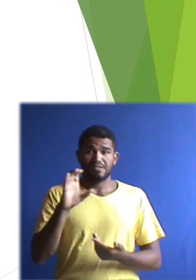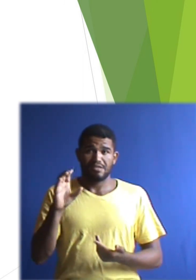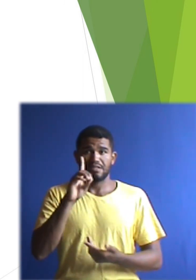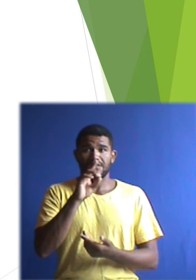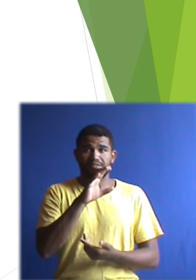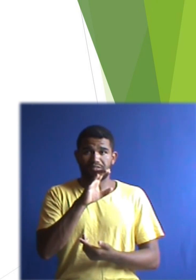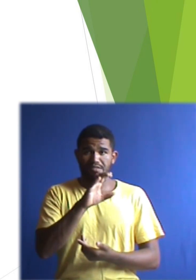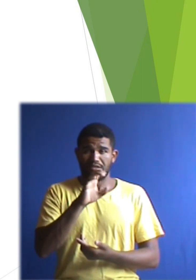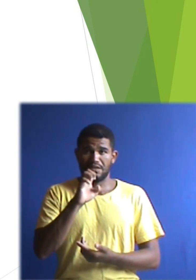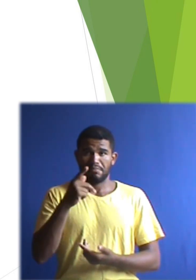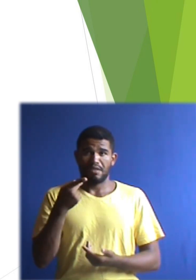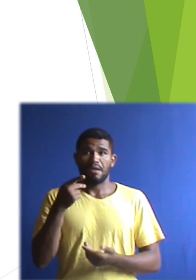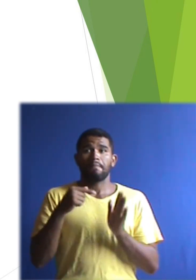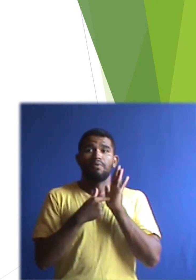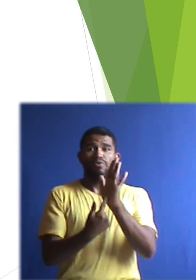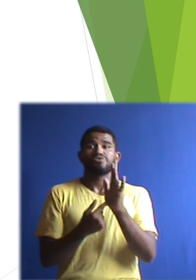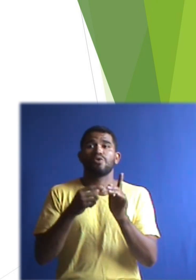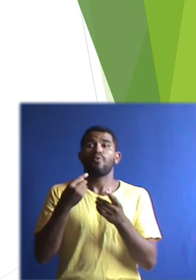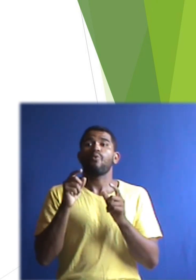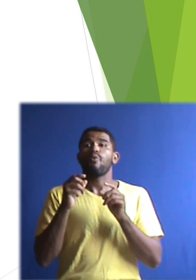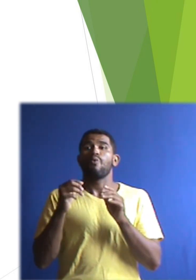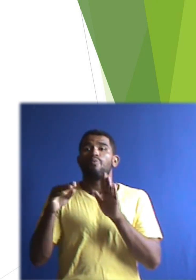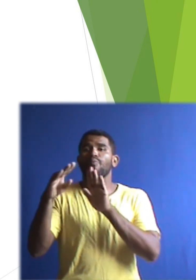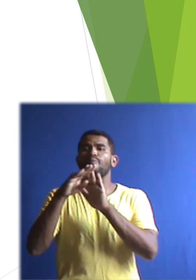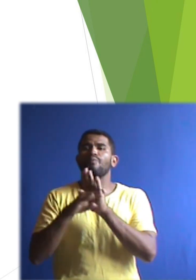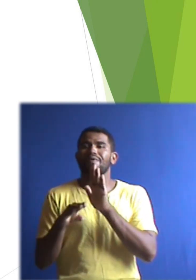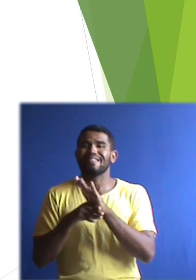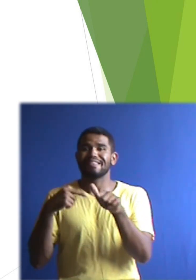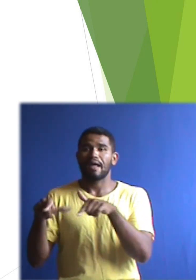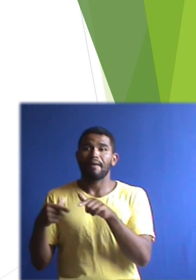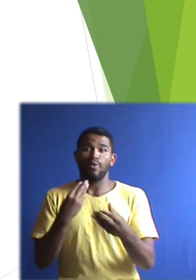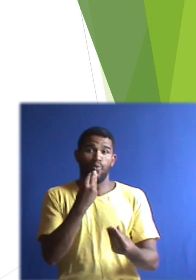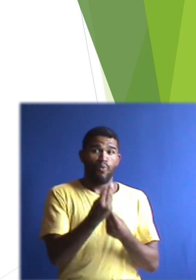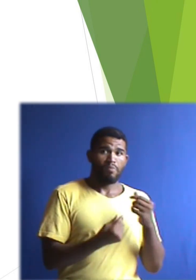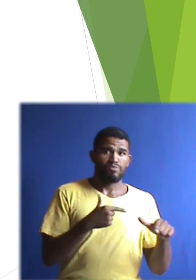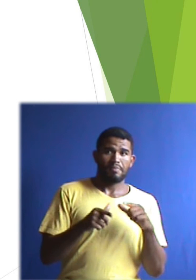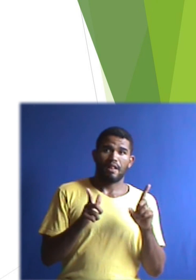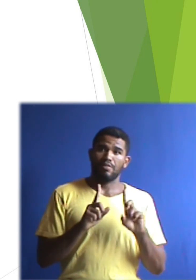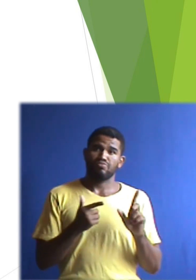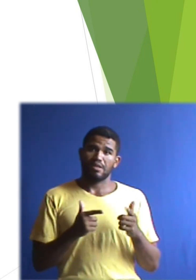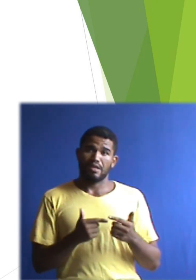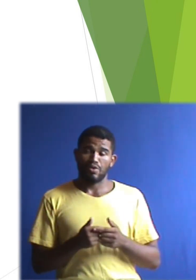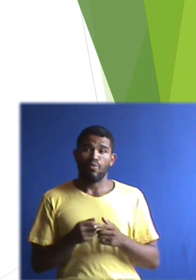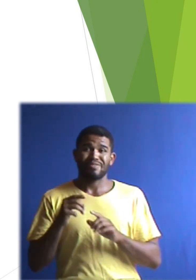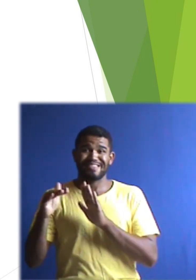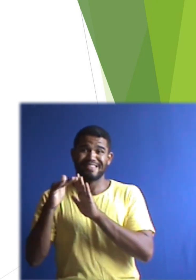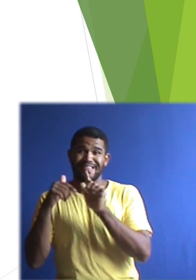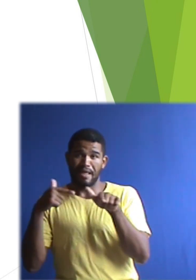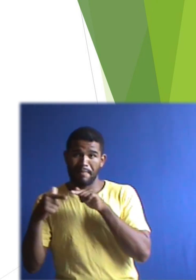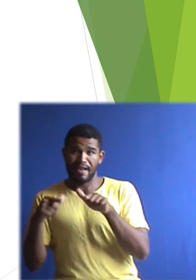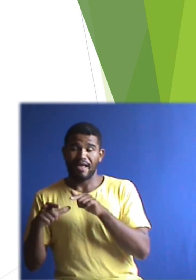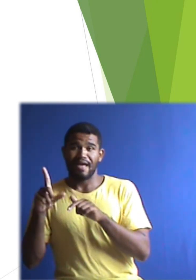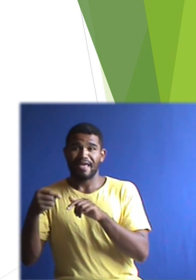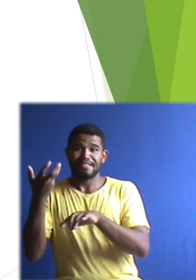curriculares, eles só te mostram o que trabalhar, não como trabalhar. O que trabalhar